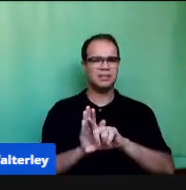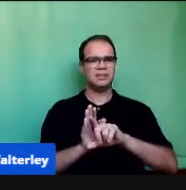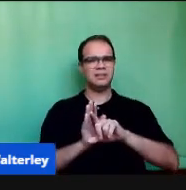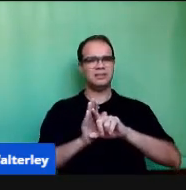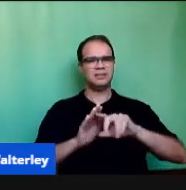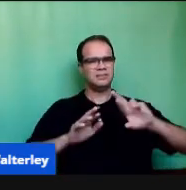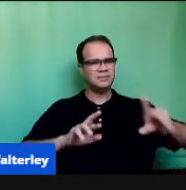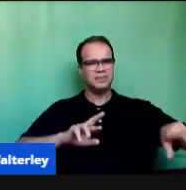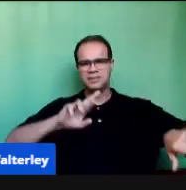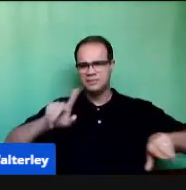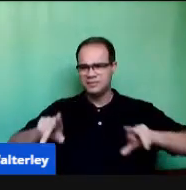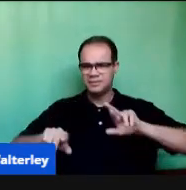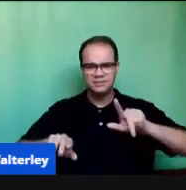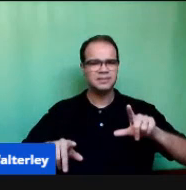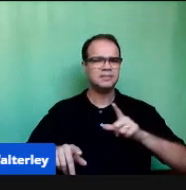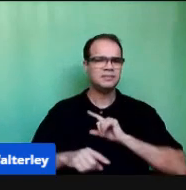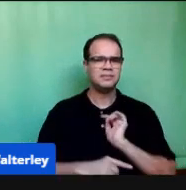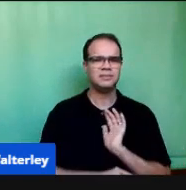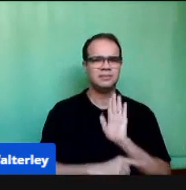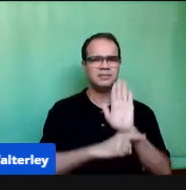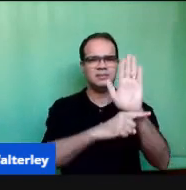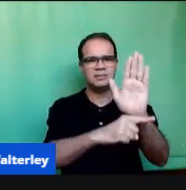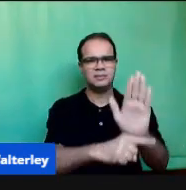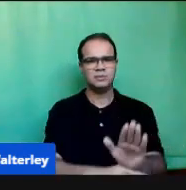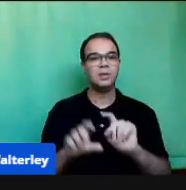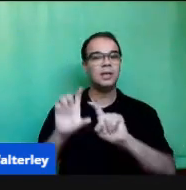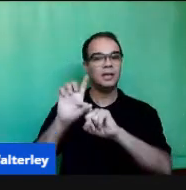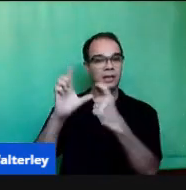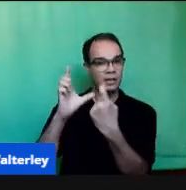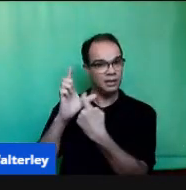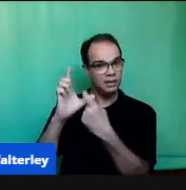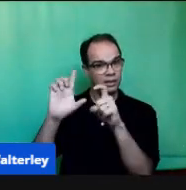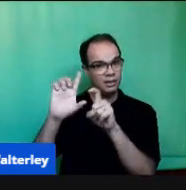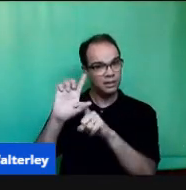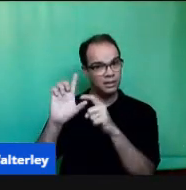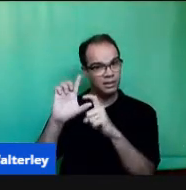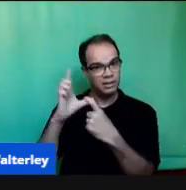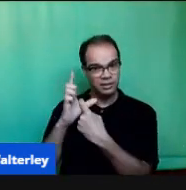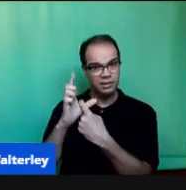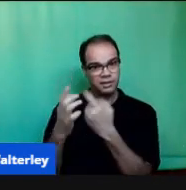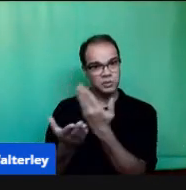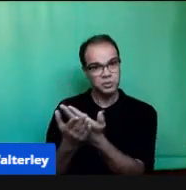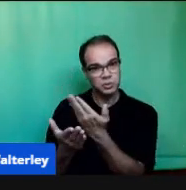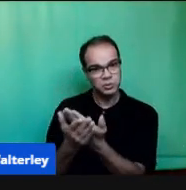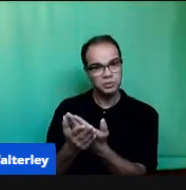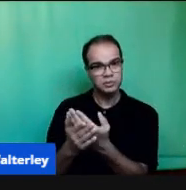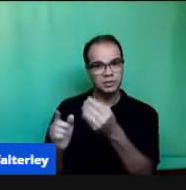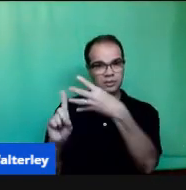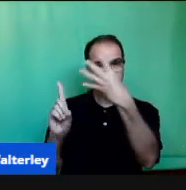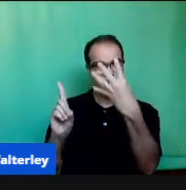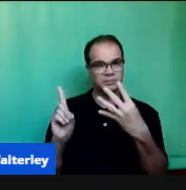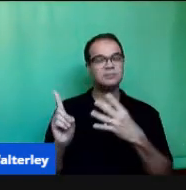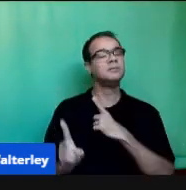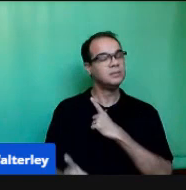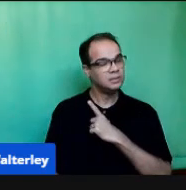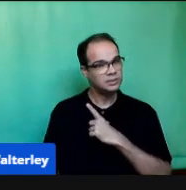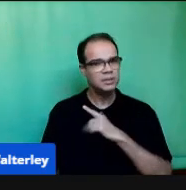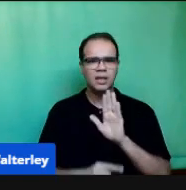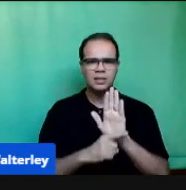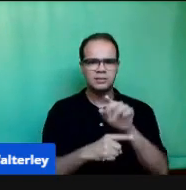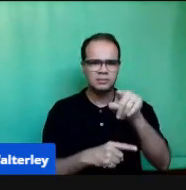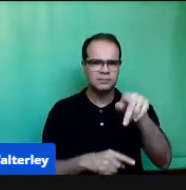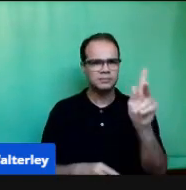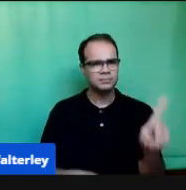educativas, links de estudo e pesquisa sobre essa temática, que podem ajudar muito você,